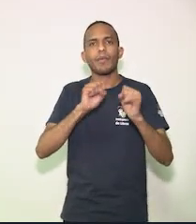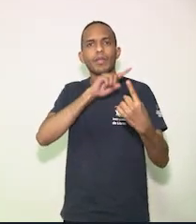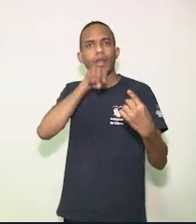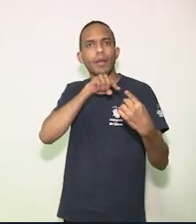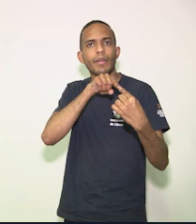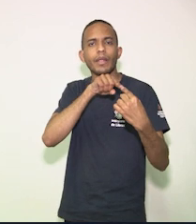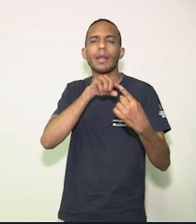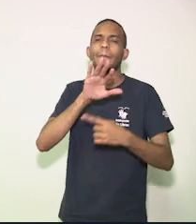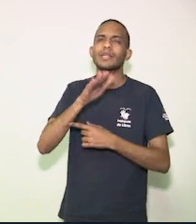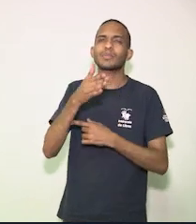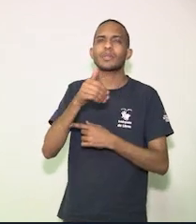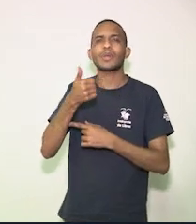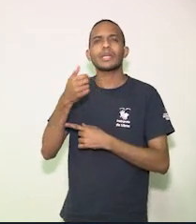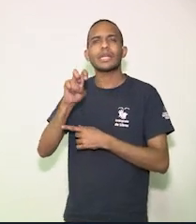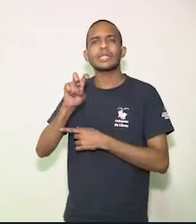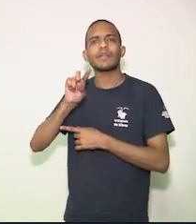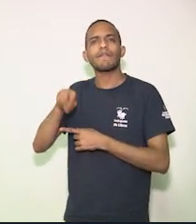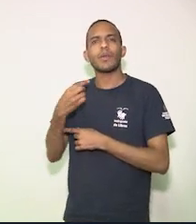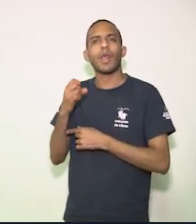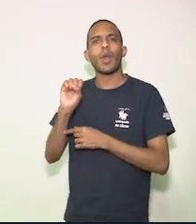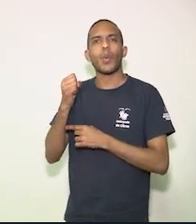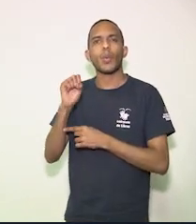alcançar